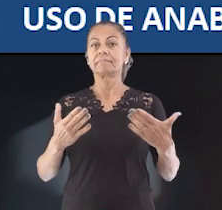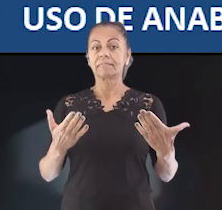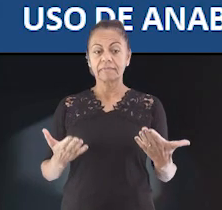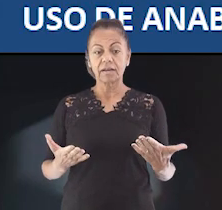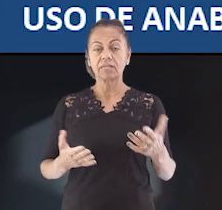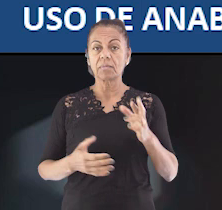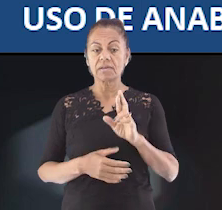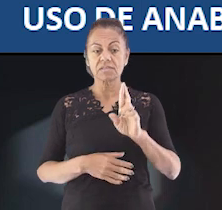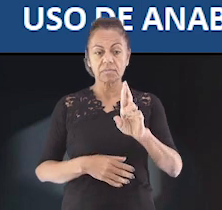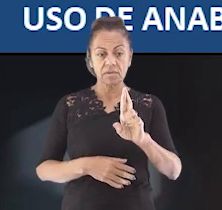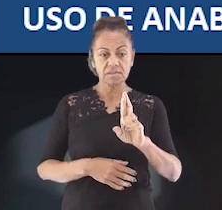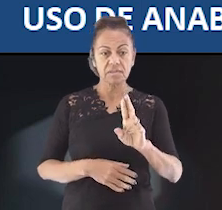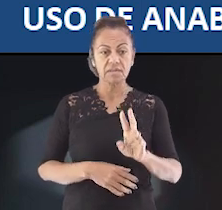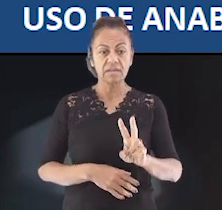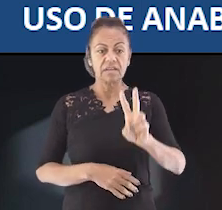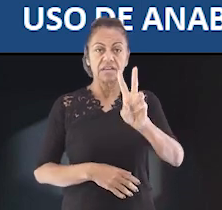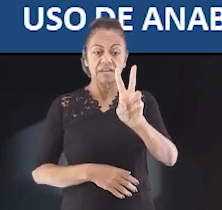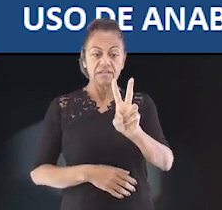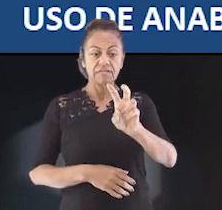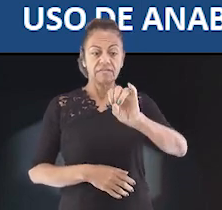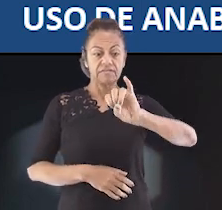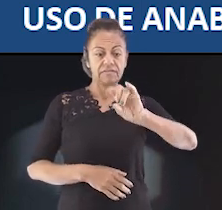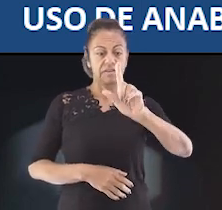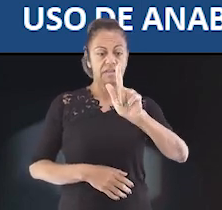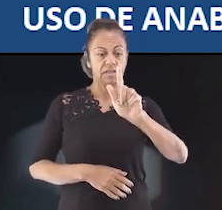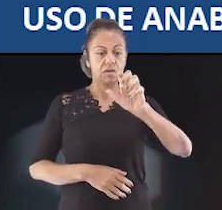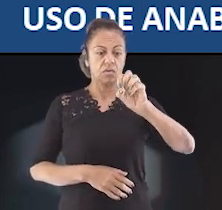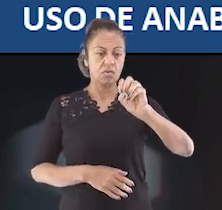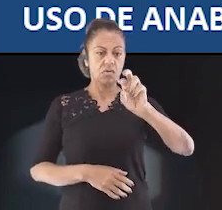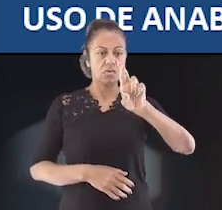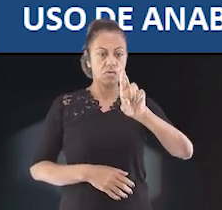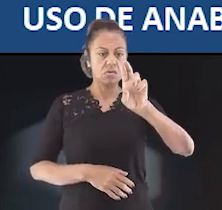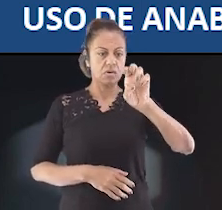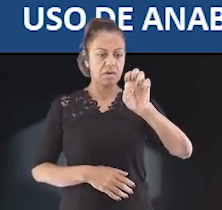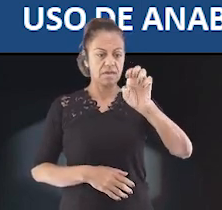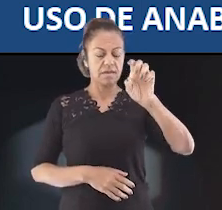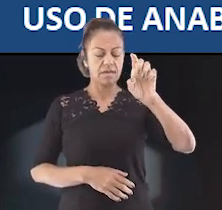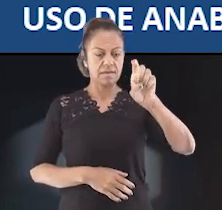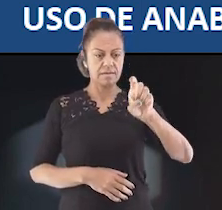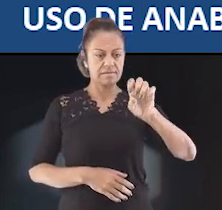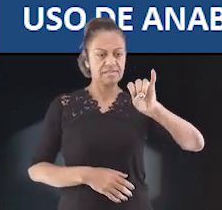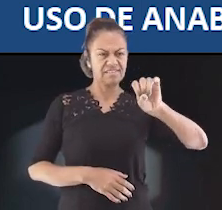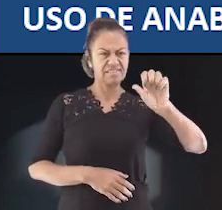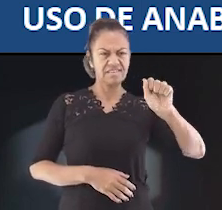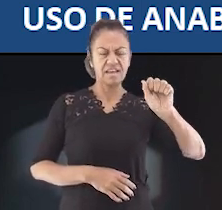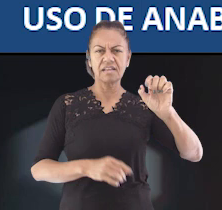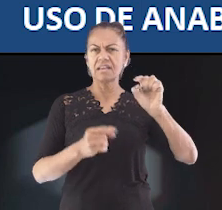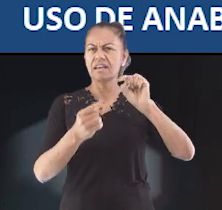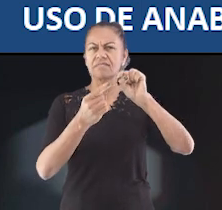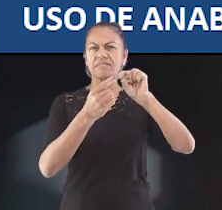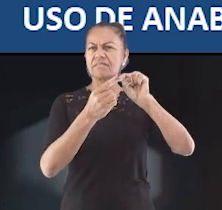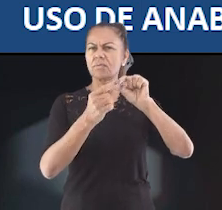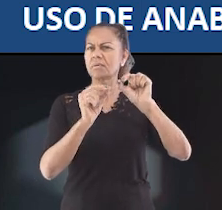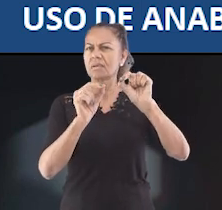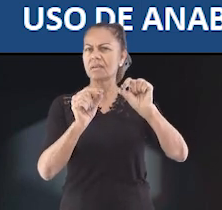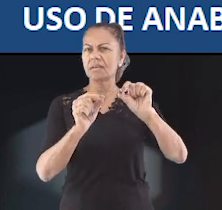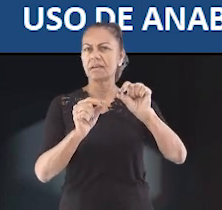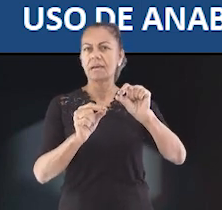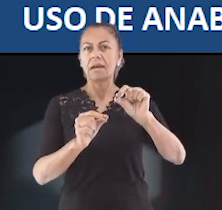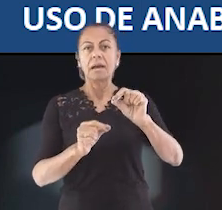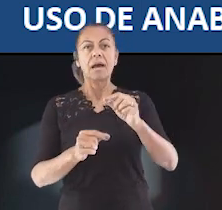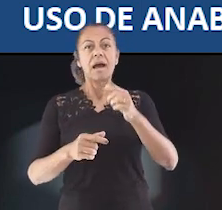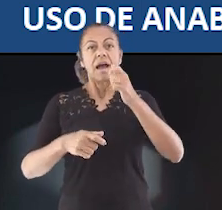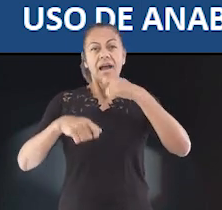Então, vamos à resposta. Vigorexia está associada à preocupação excessiva